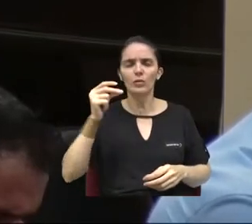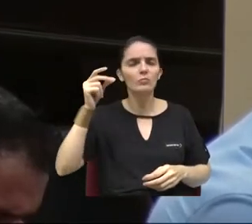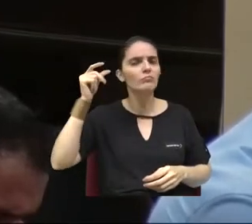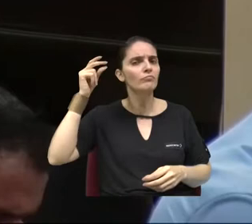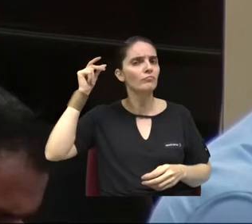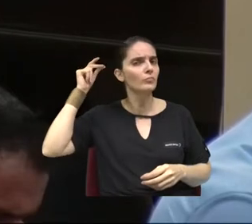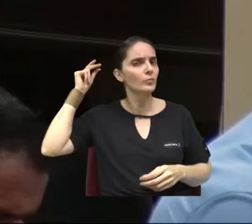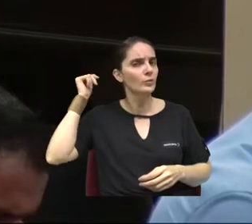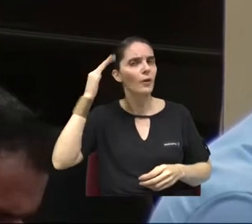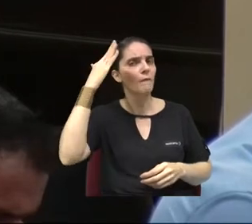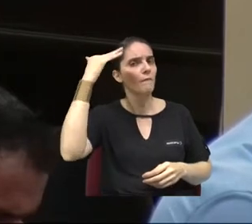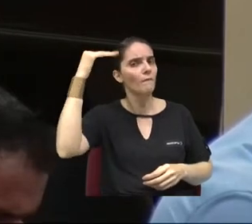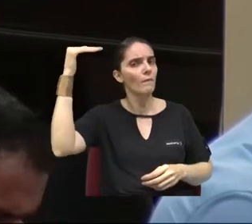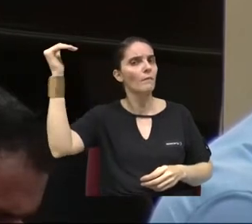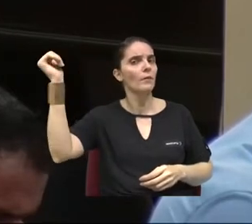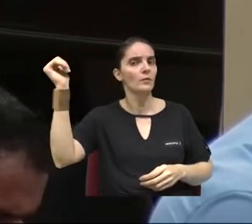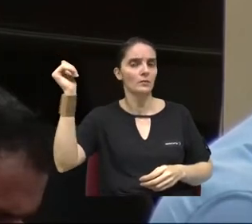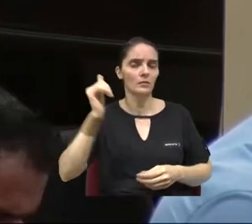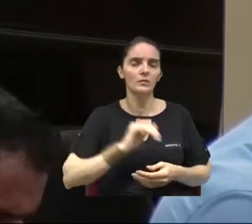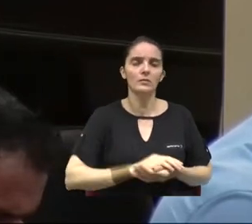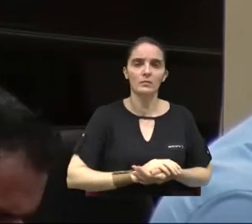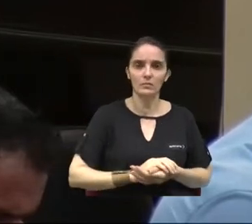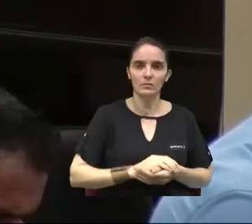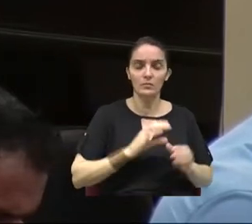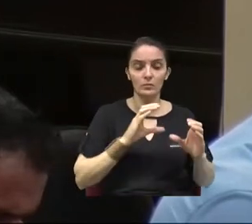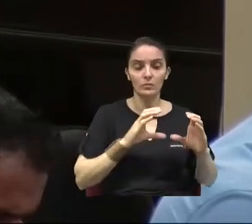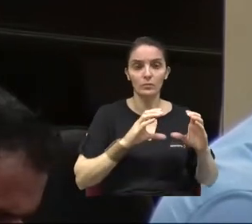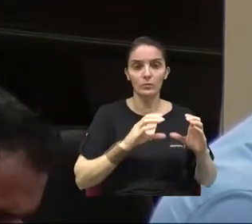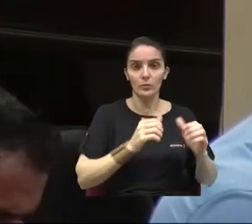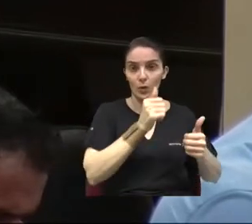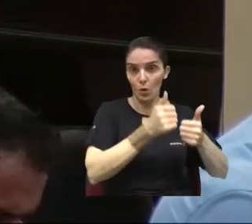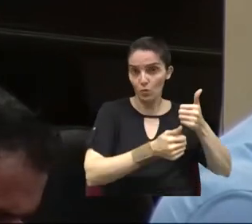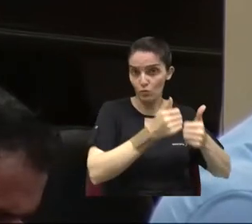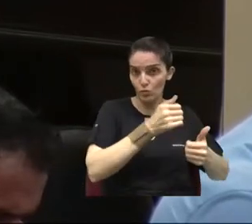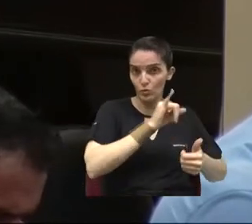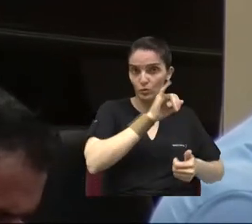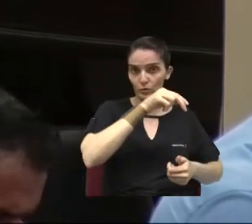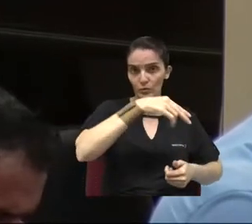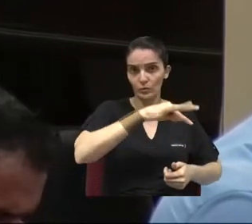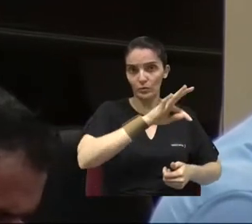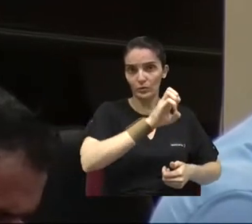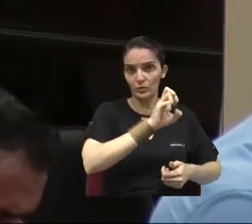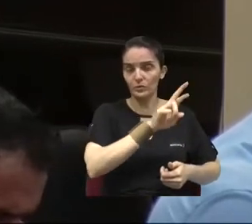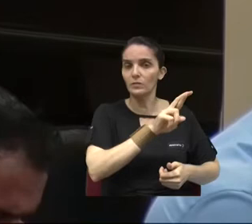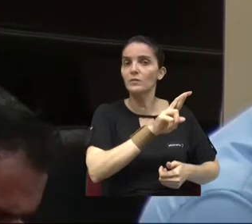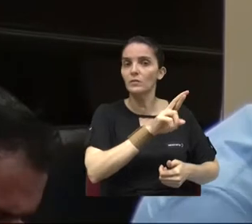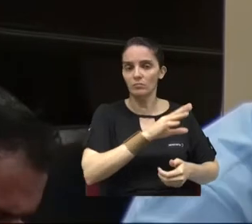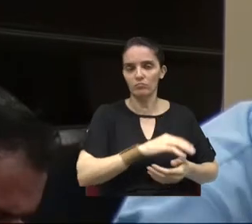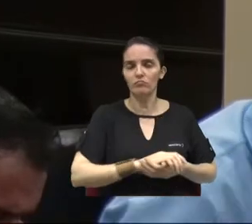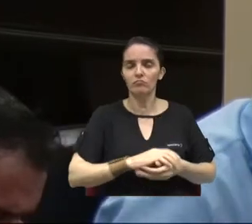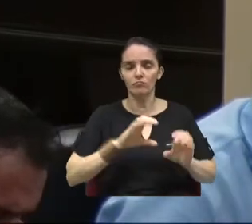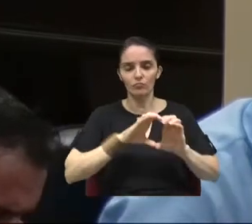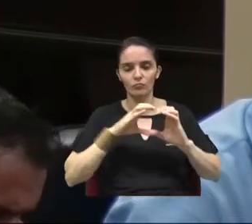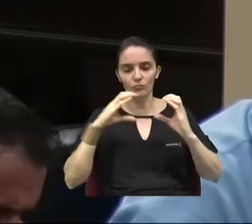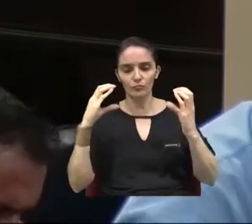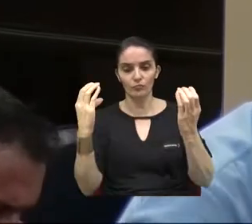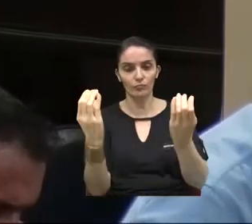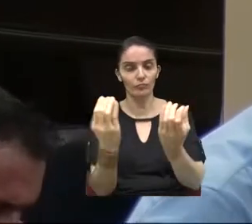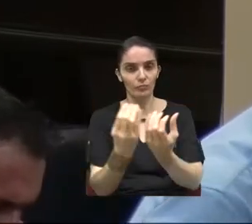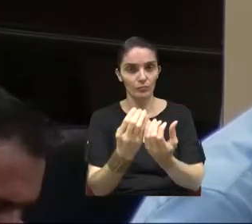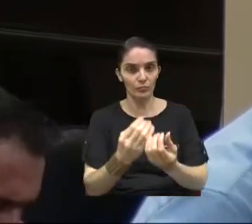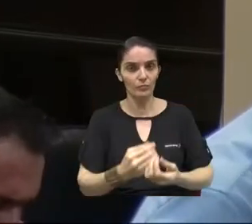muito famosa, que é o time da Internacional, junto com o Limeirão, considerado um dos melhores estádios do